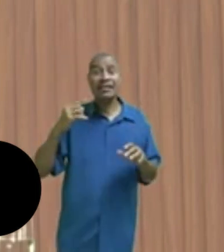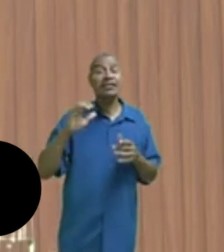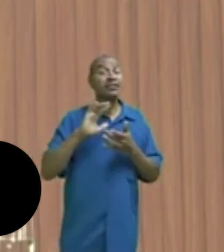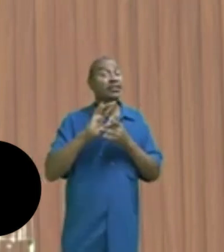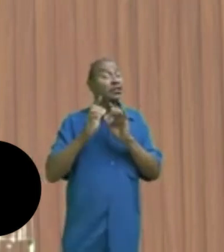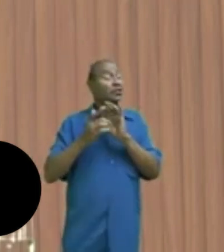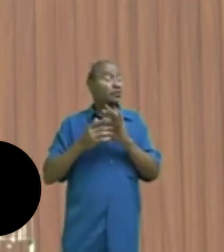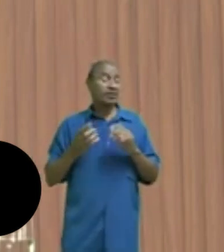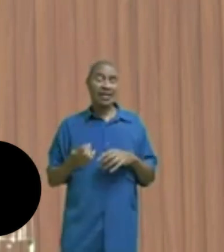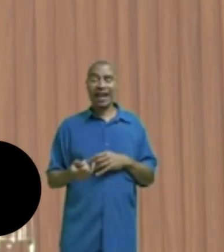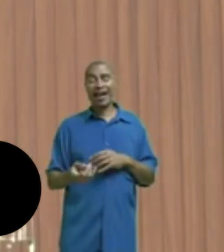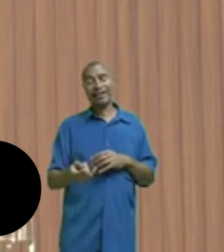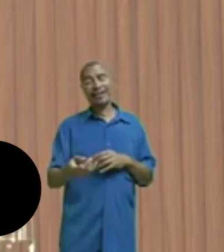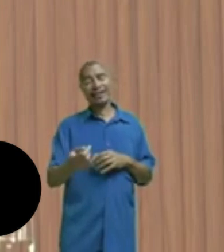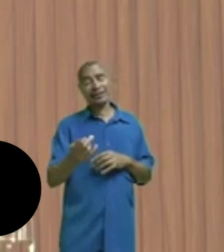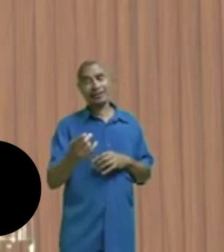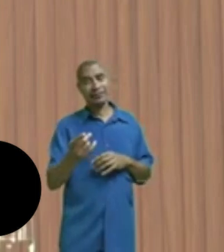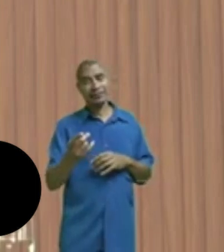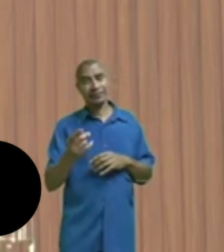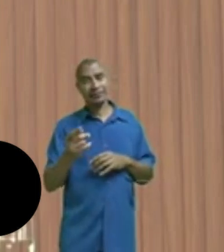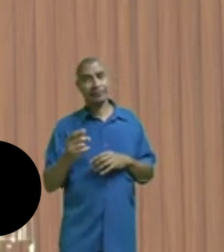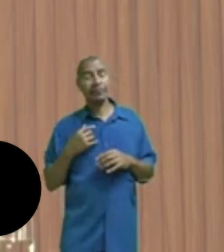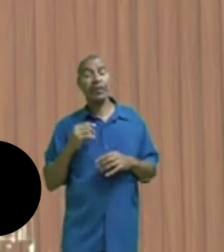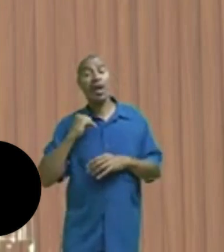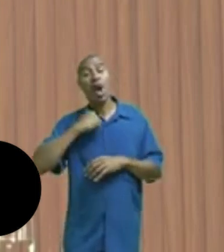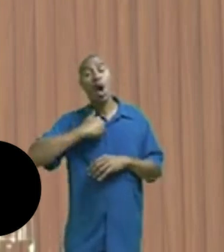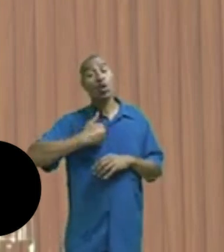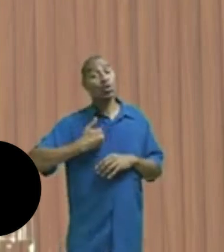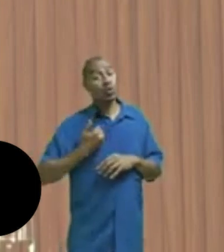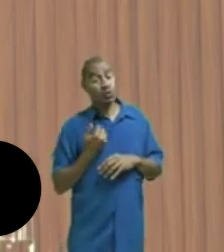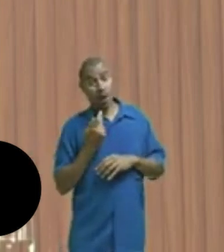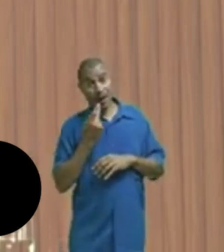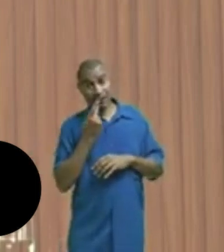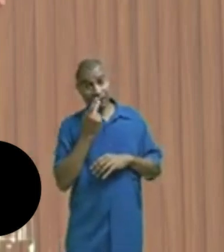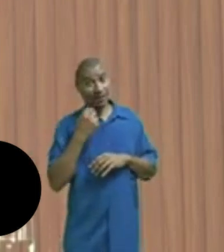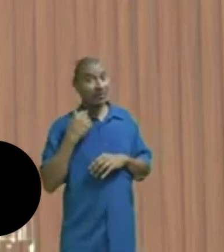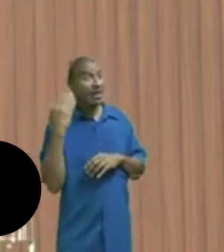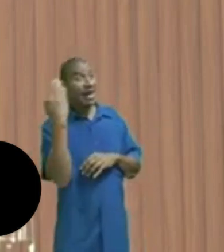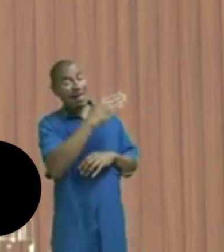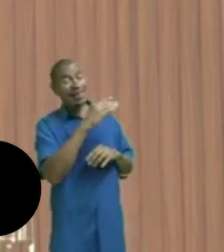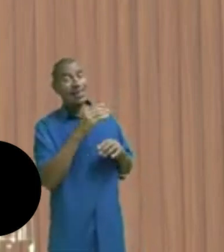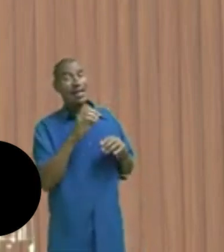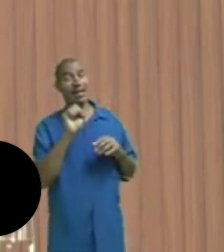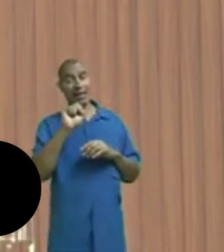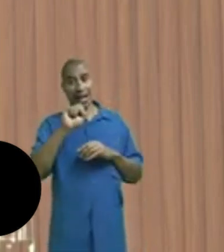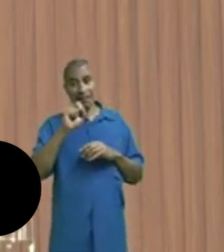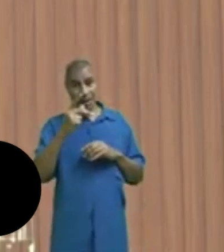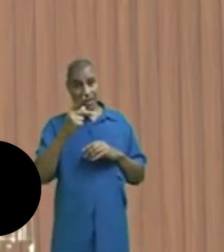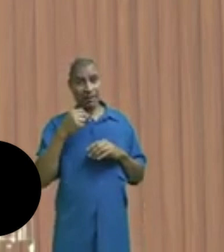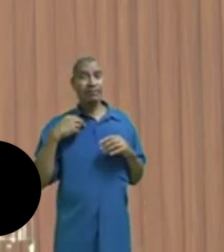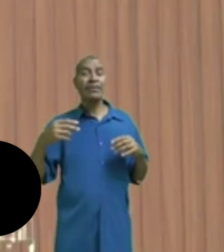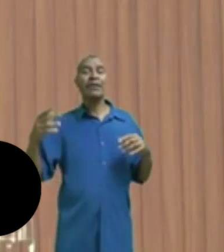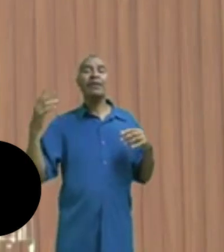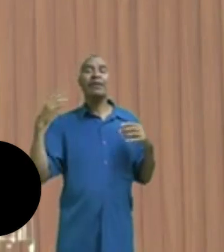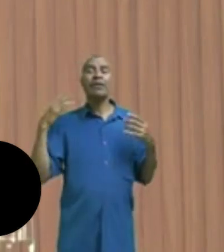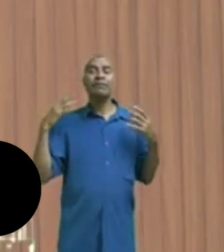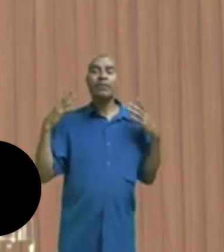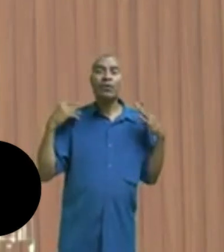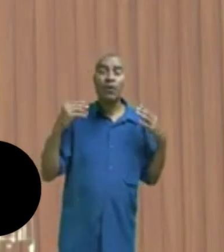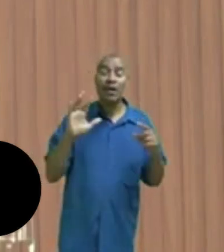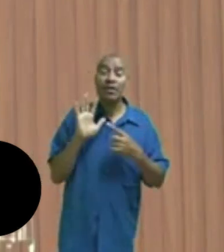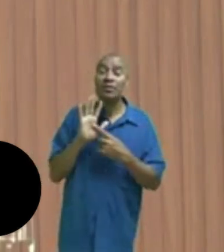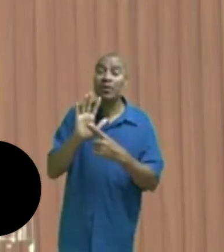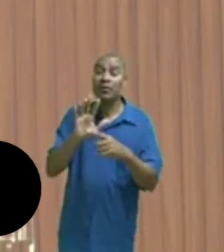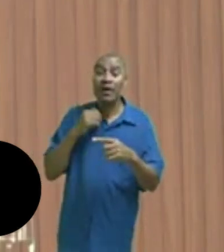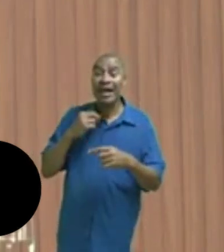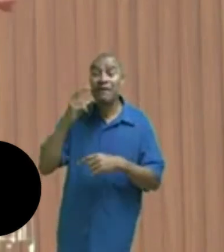Apocalipse, eu vi, o anjo me mostrou, eu vi a multidão dos